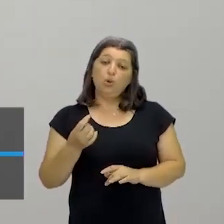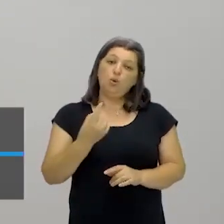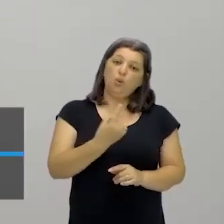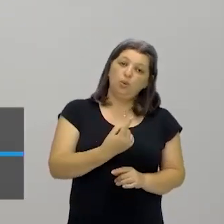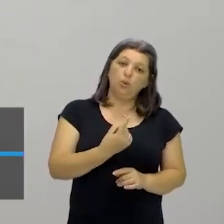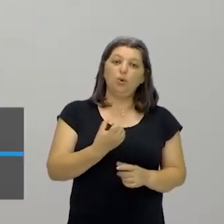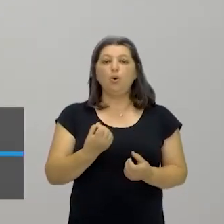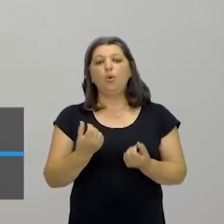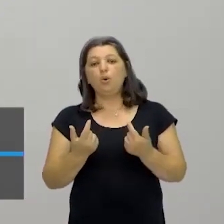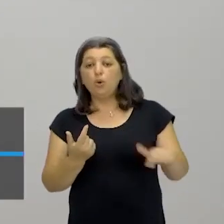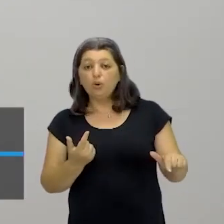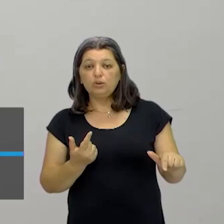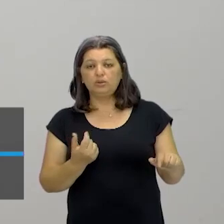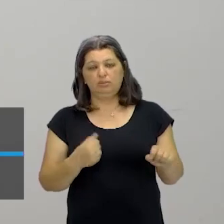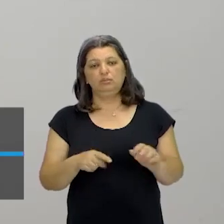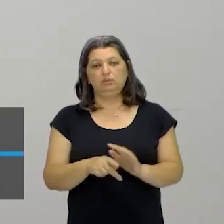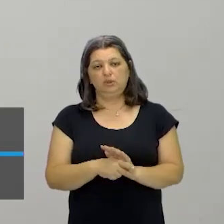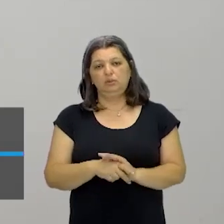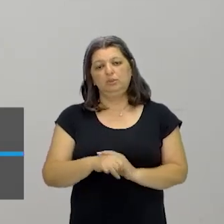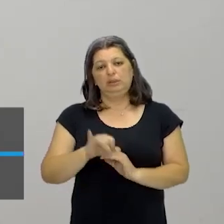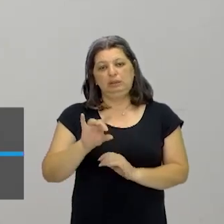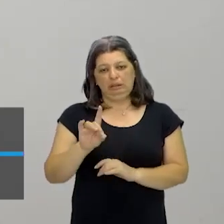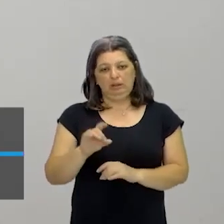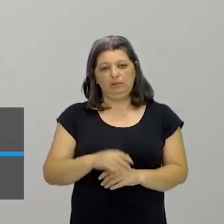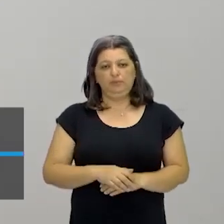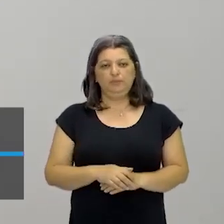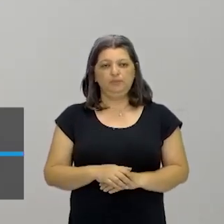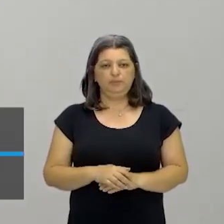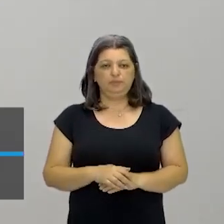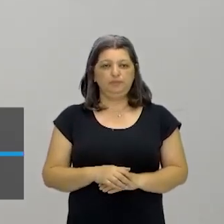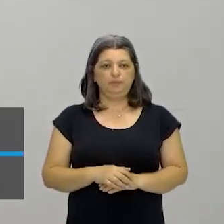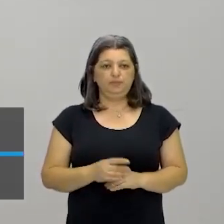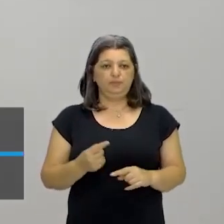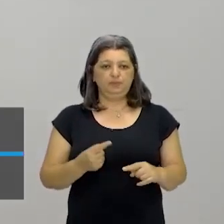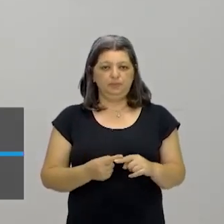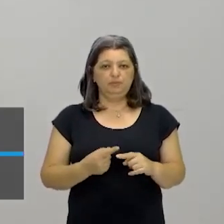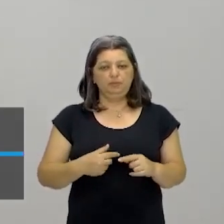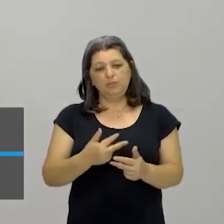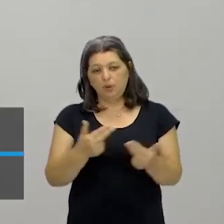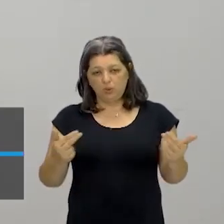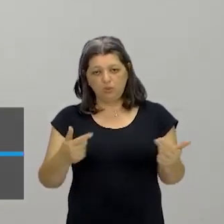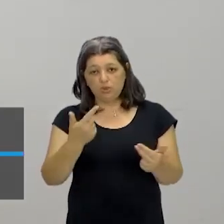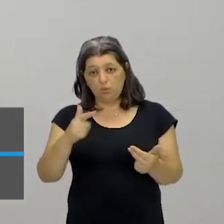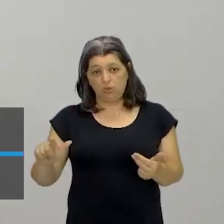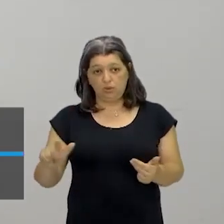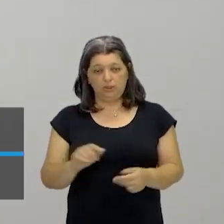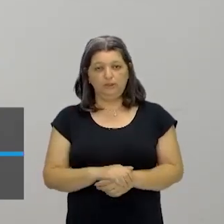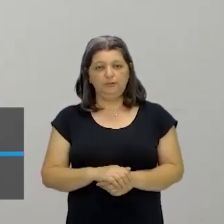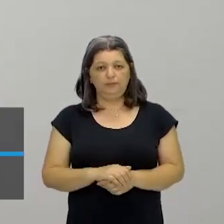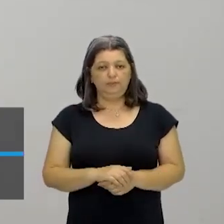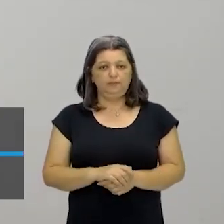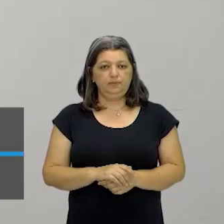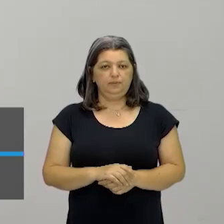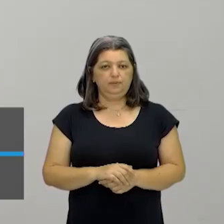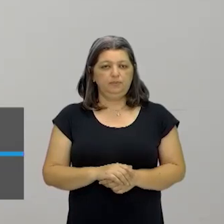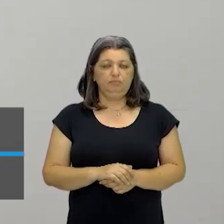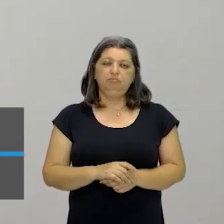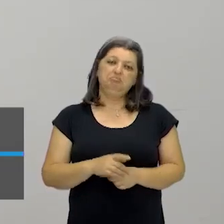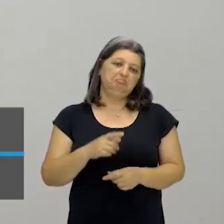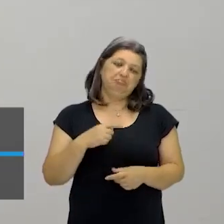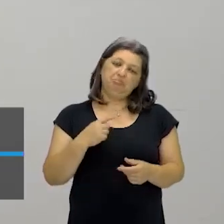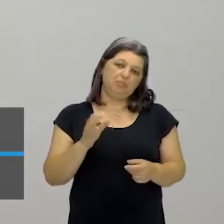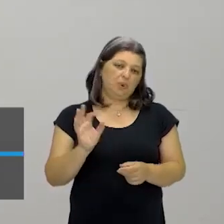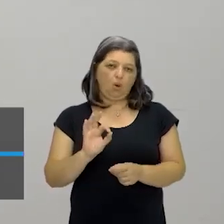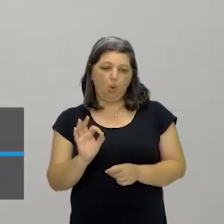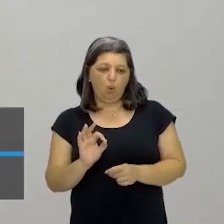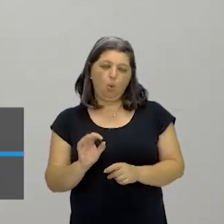outro e em inglês a gente tem que usar o either or, que é um álcio português, ou uma coisa ou outra. E o neither nor, que é o nenhum nem